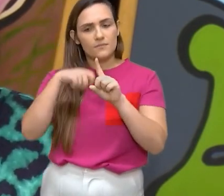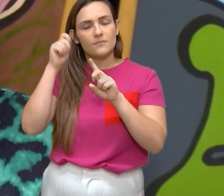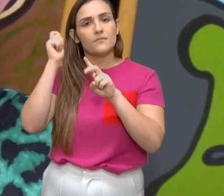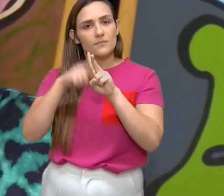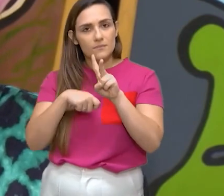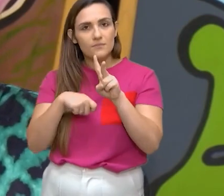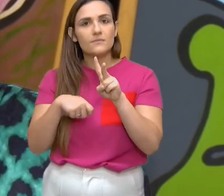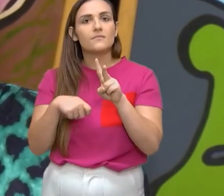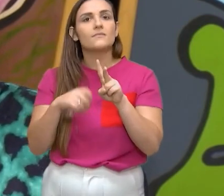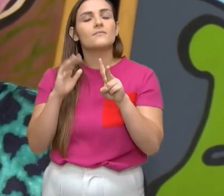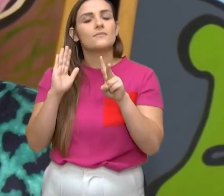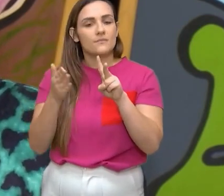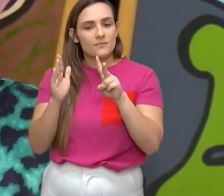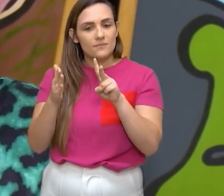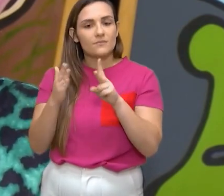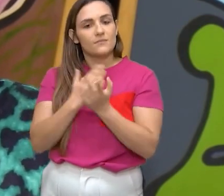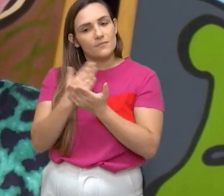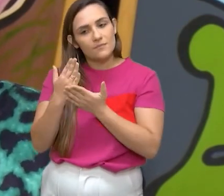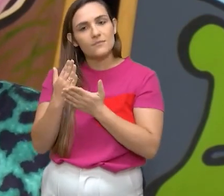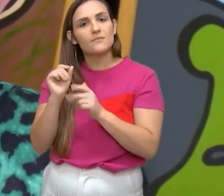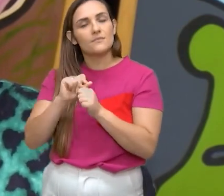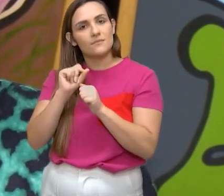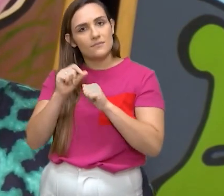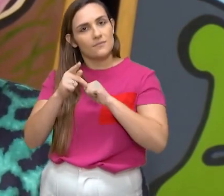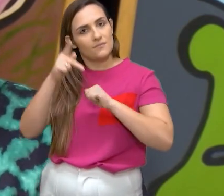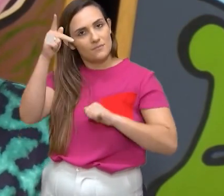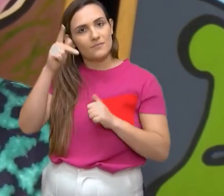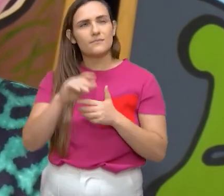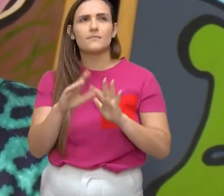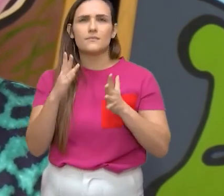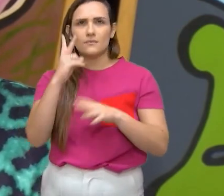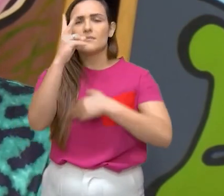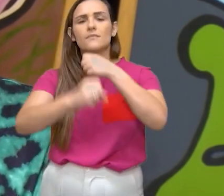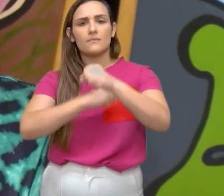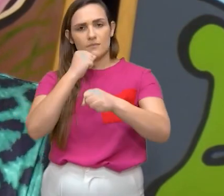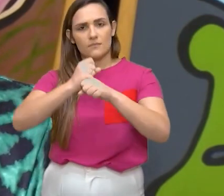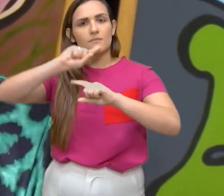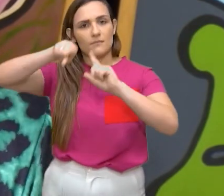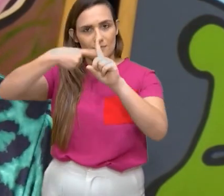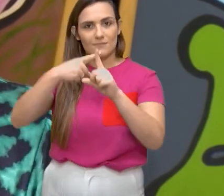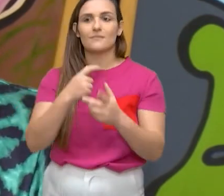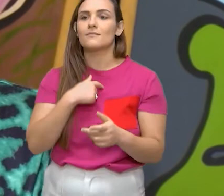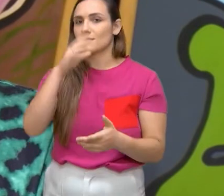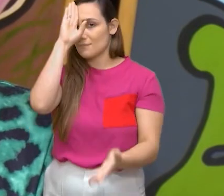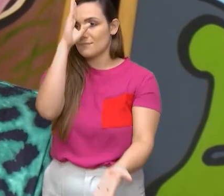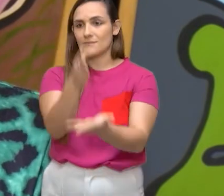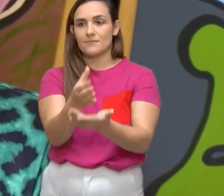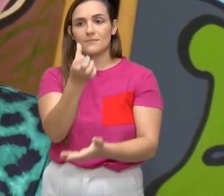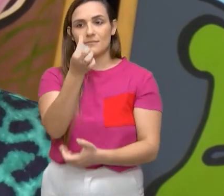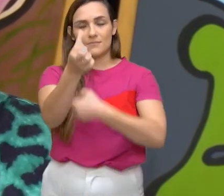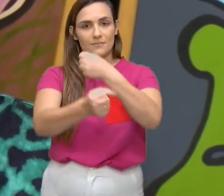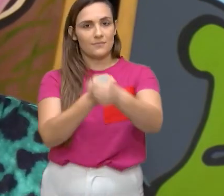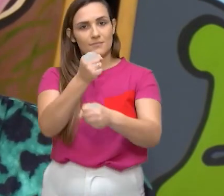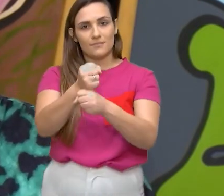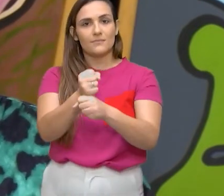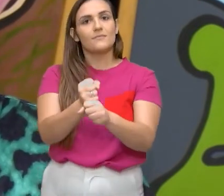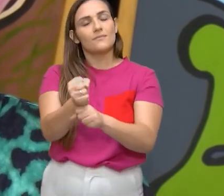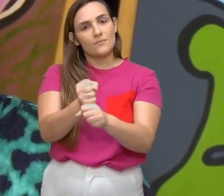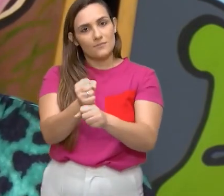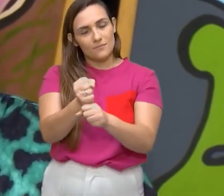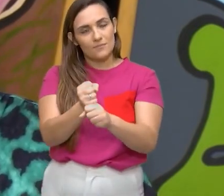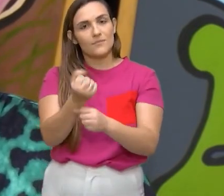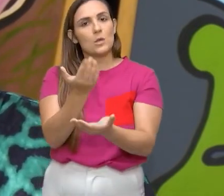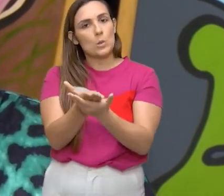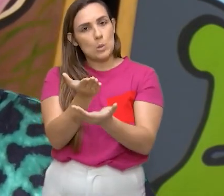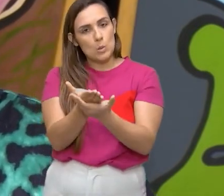Terminando a faculdade, no 2º mês, pós-comemoração, eu já estava fazendo o meu curso de especialização, que foram mais 2 anos. Então, eu